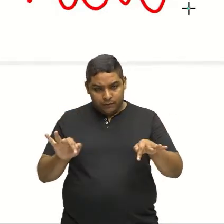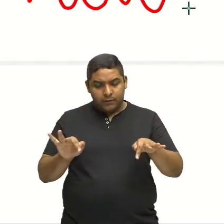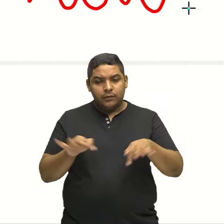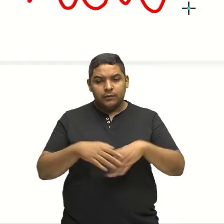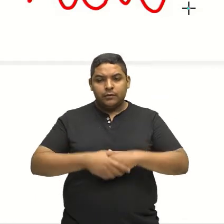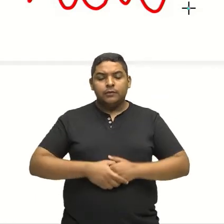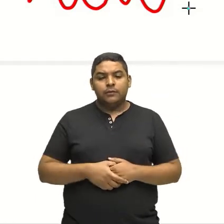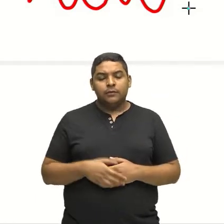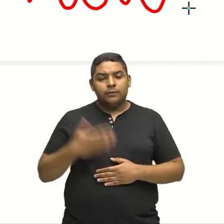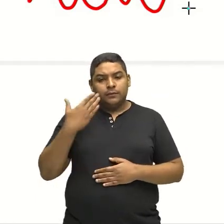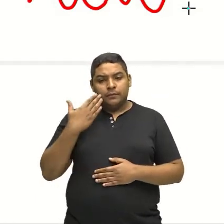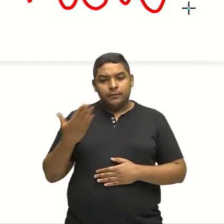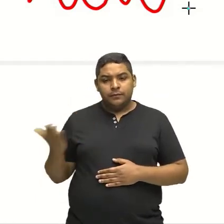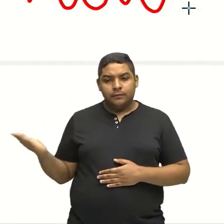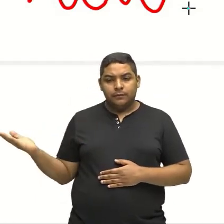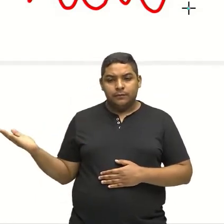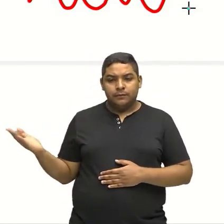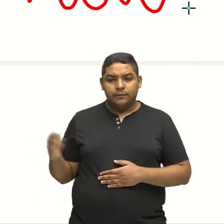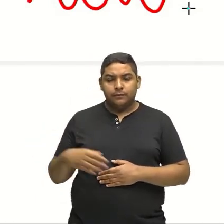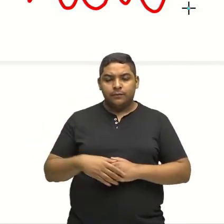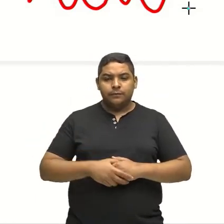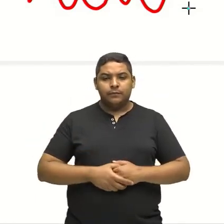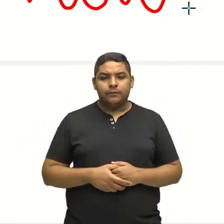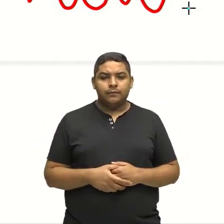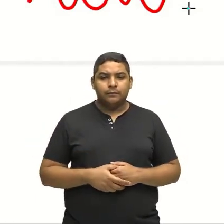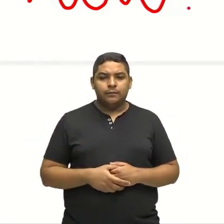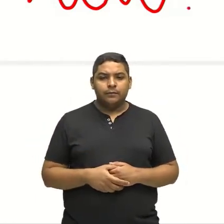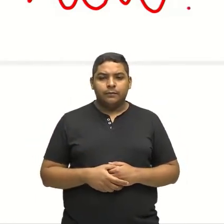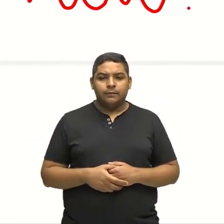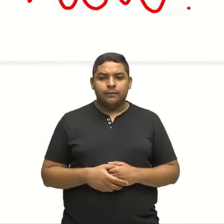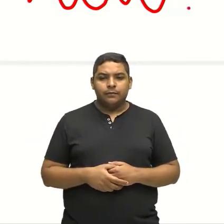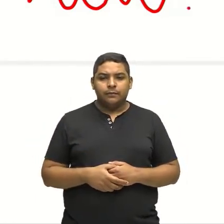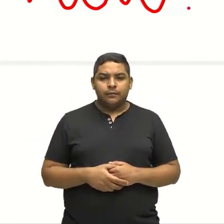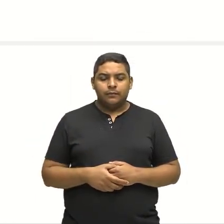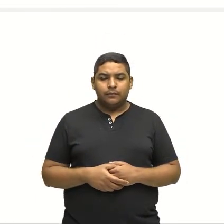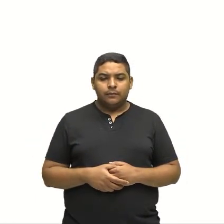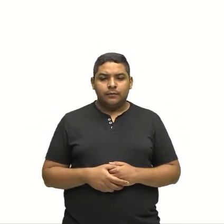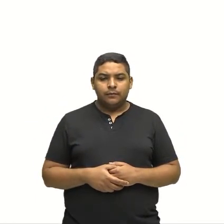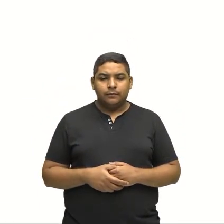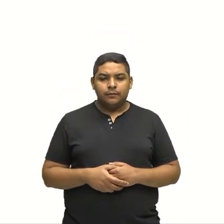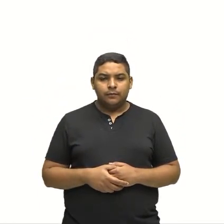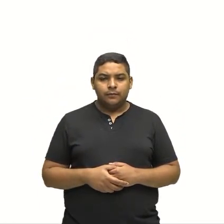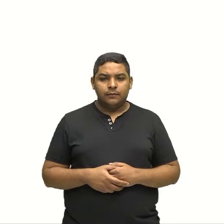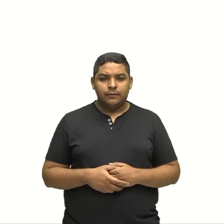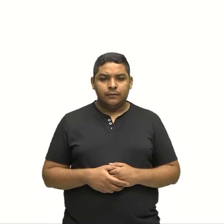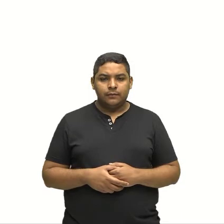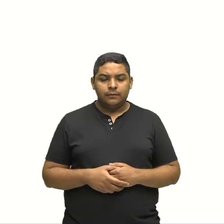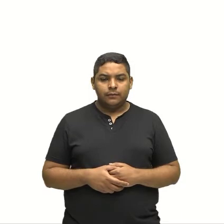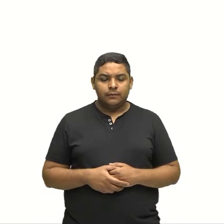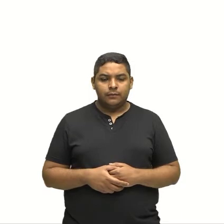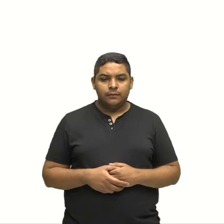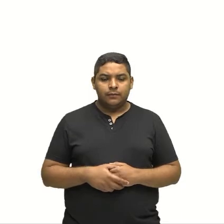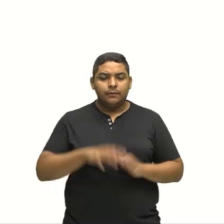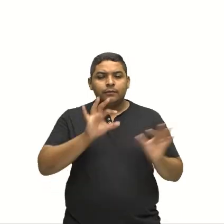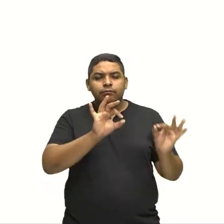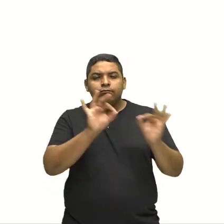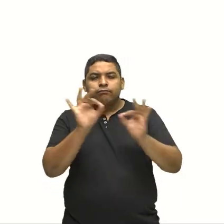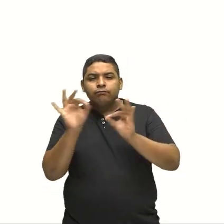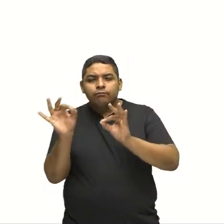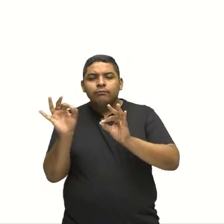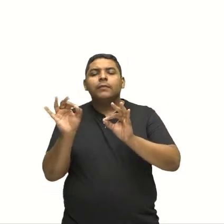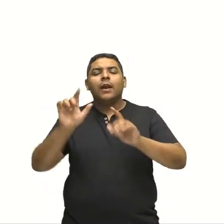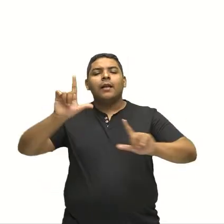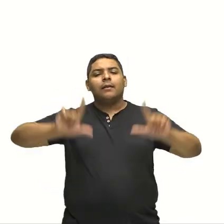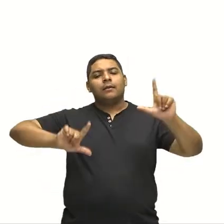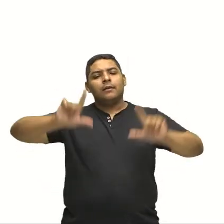is, espaço TV. O que ele está fazendo mesmo, people? Ele está assistindo TV. Então,